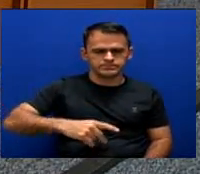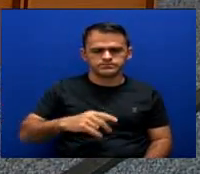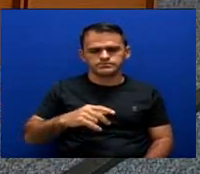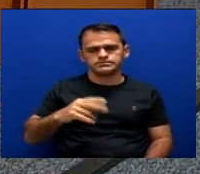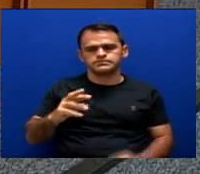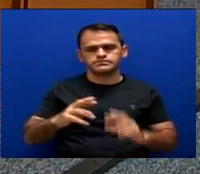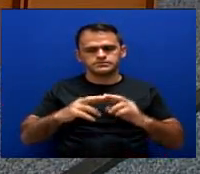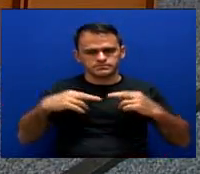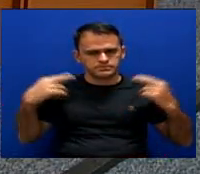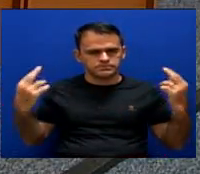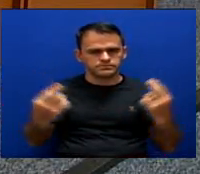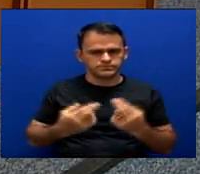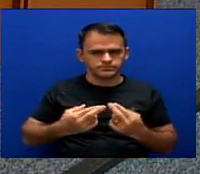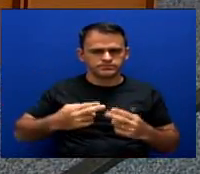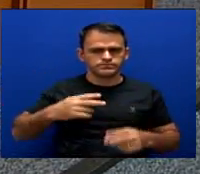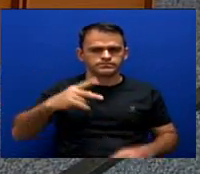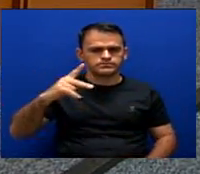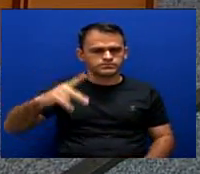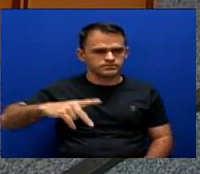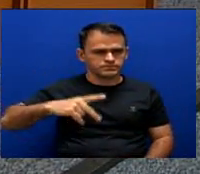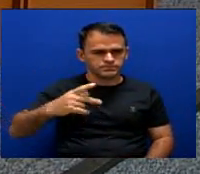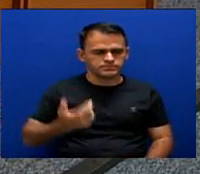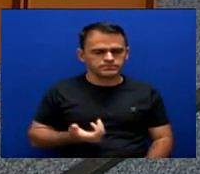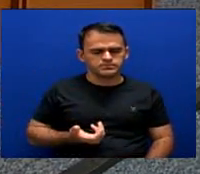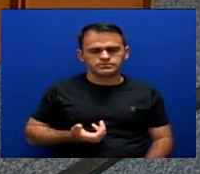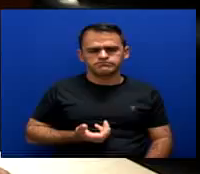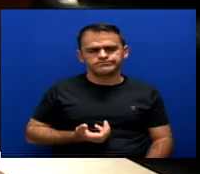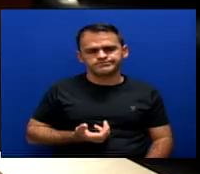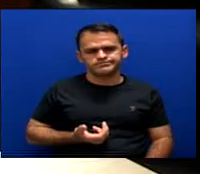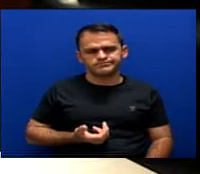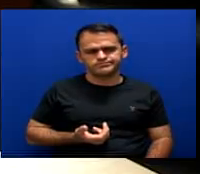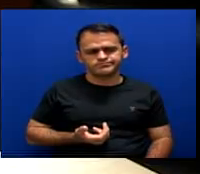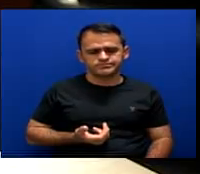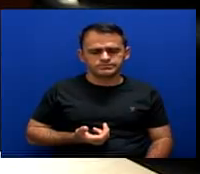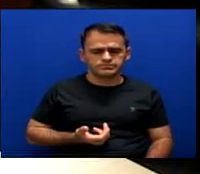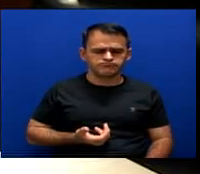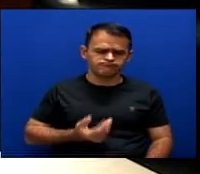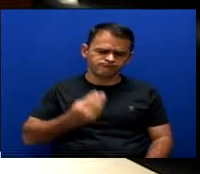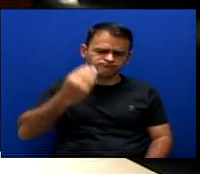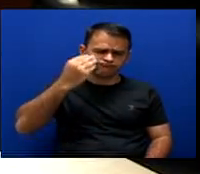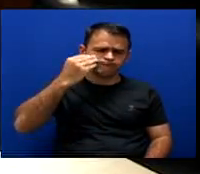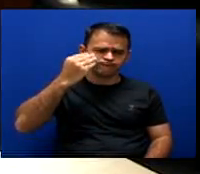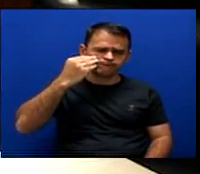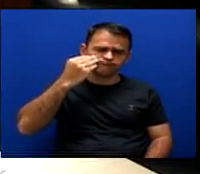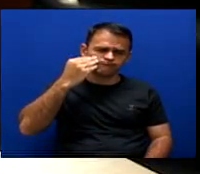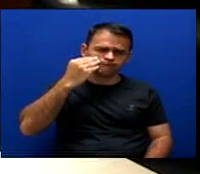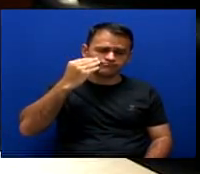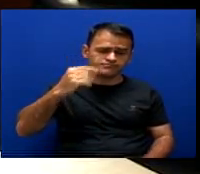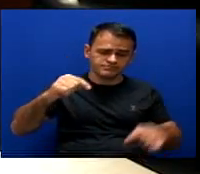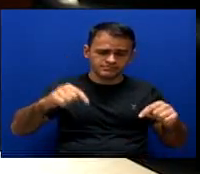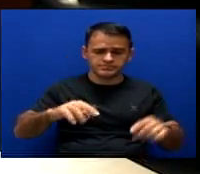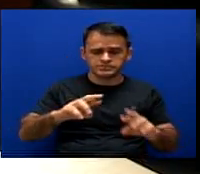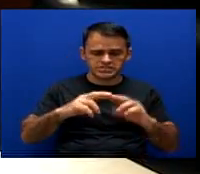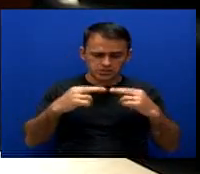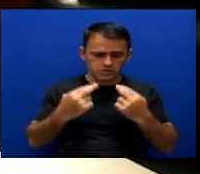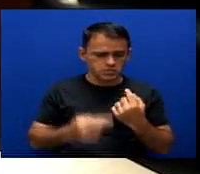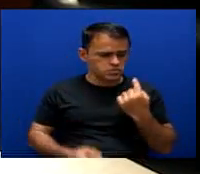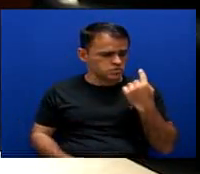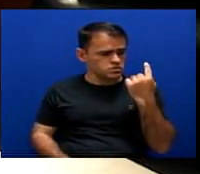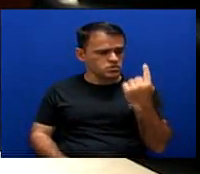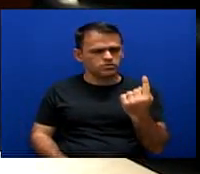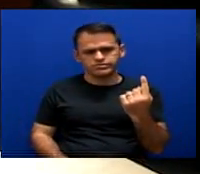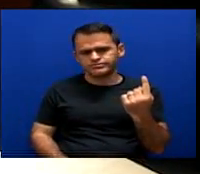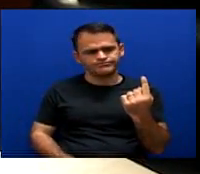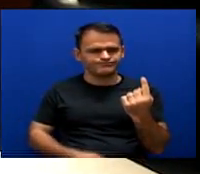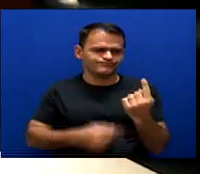pública eu acho que é difícil você tentar a gente até tenta mais uma audiência pública só não vai conseguir porque é